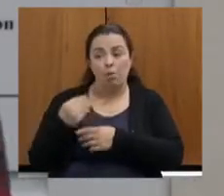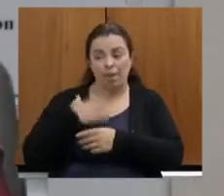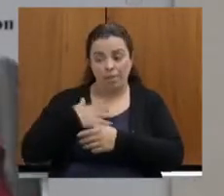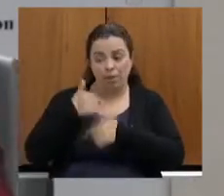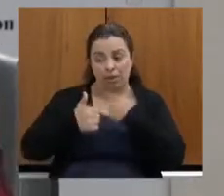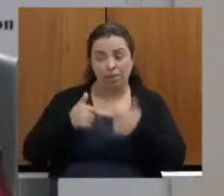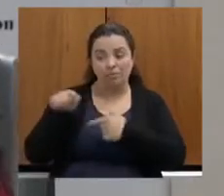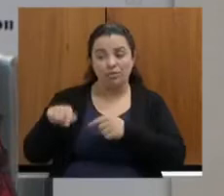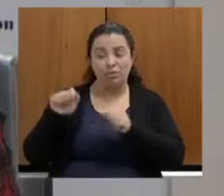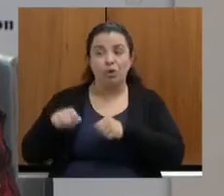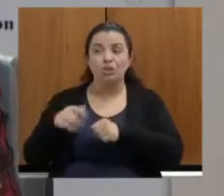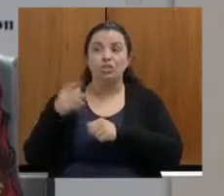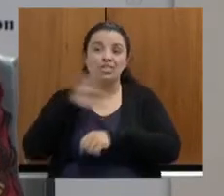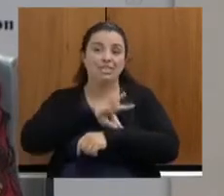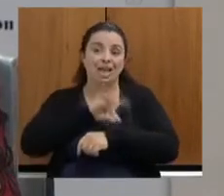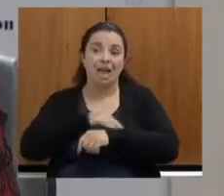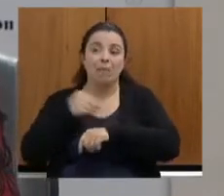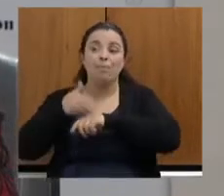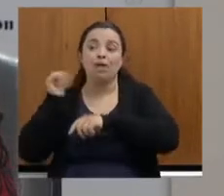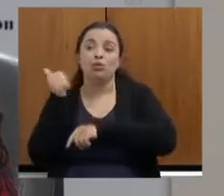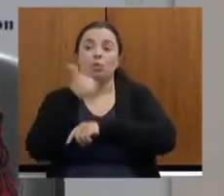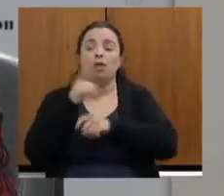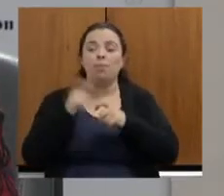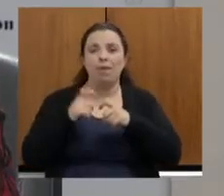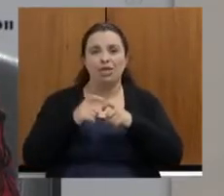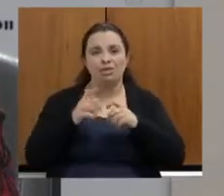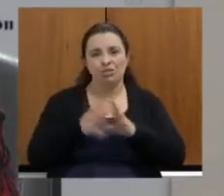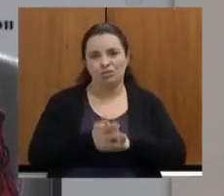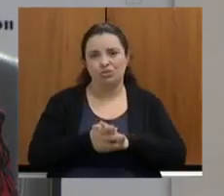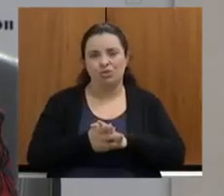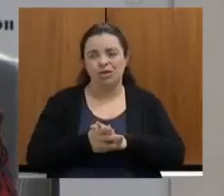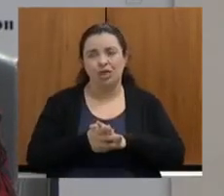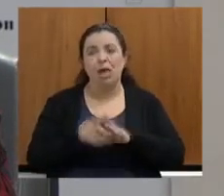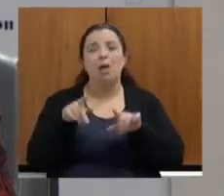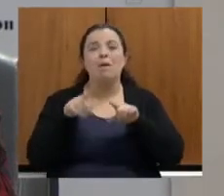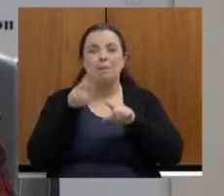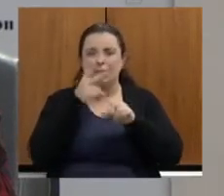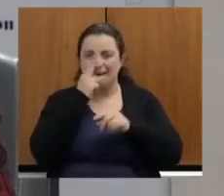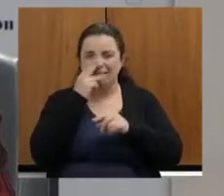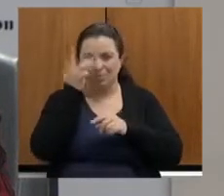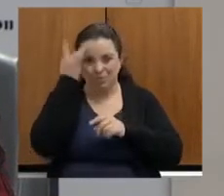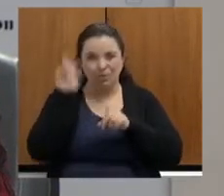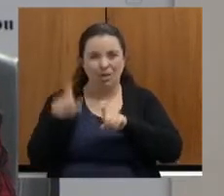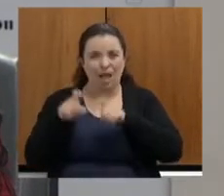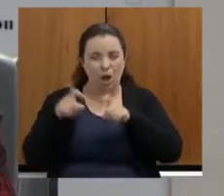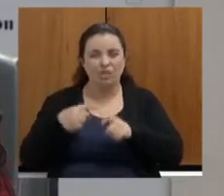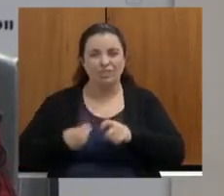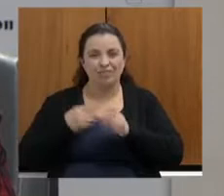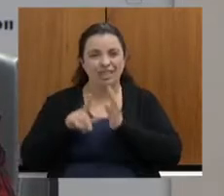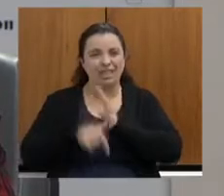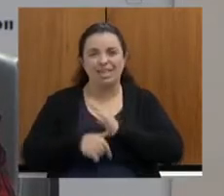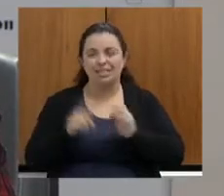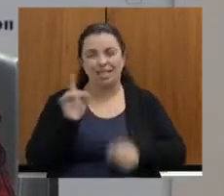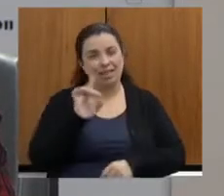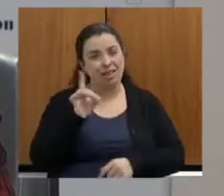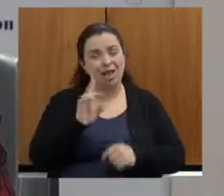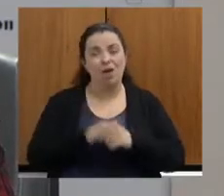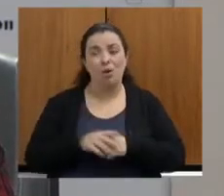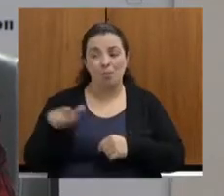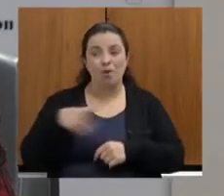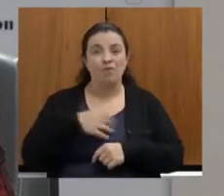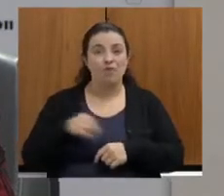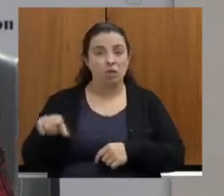fala que a gente é do campo parece que a gente tem que a vidinha lá atrasada não meus filhos tinha tudo que os filhos da cidade tinha